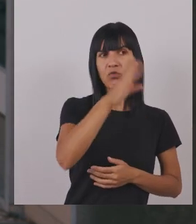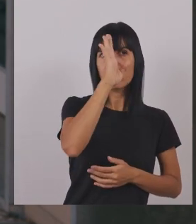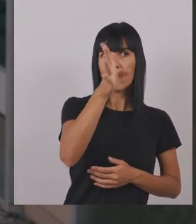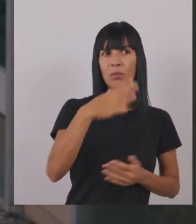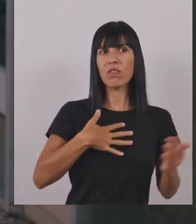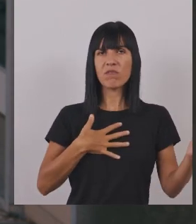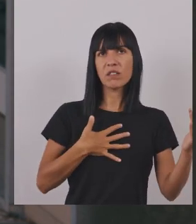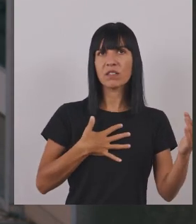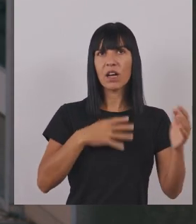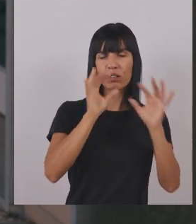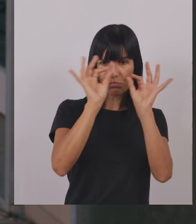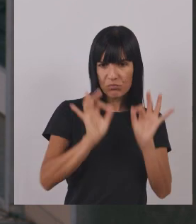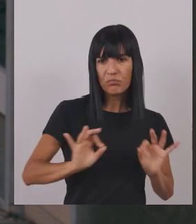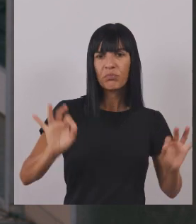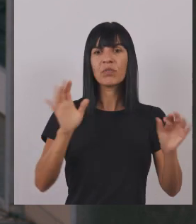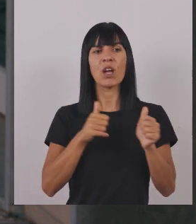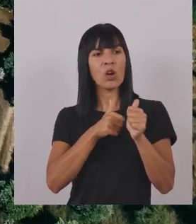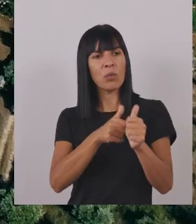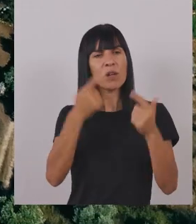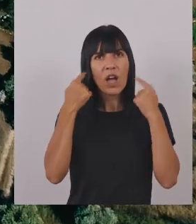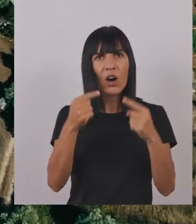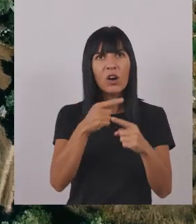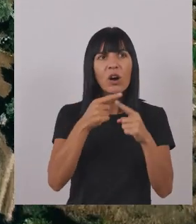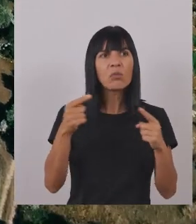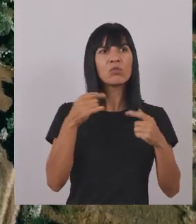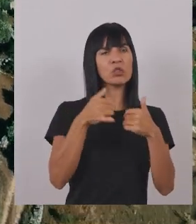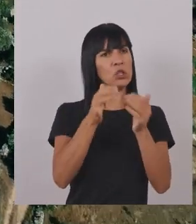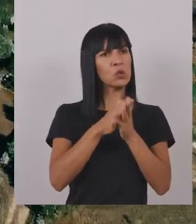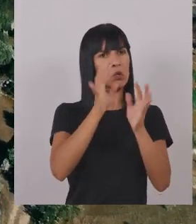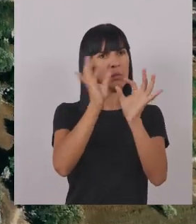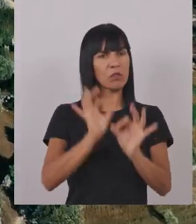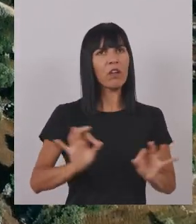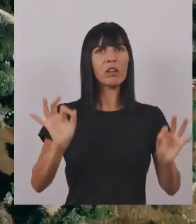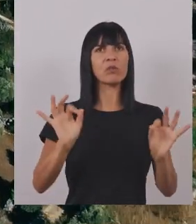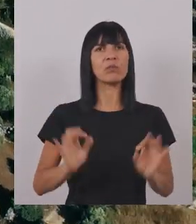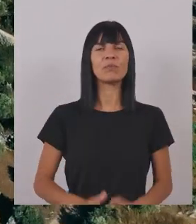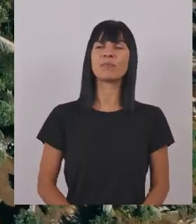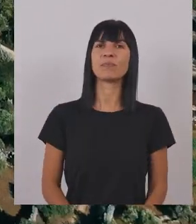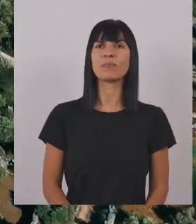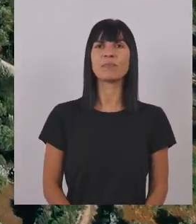sabem mesmo dançar, acompanham a música, dançam o toque de música.